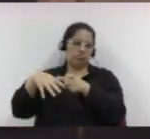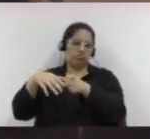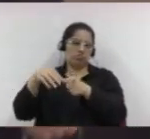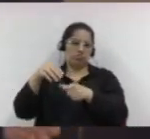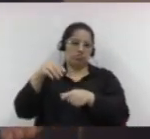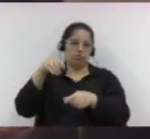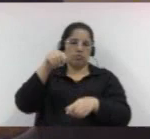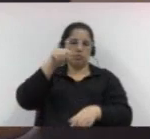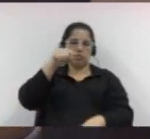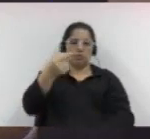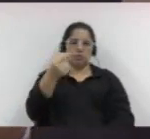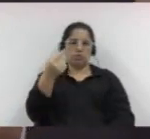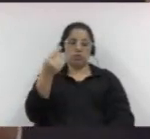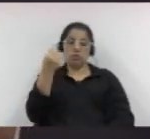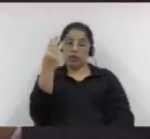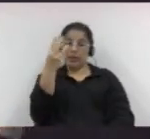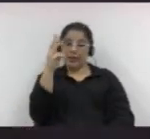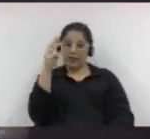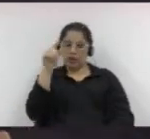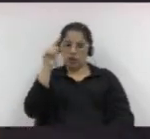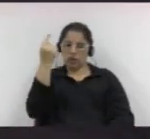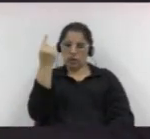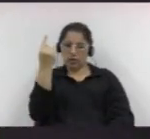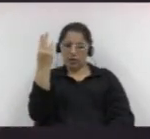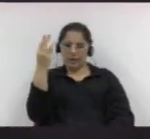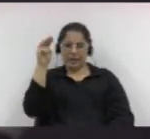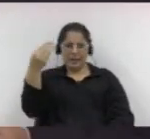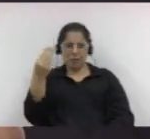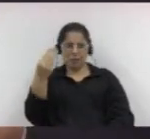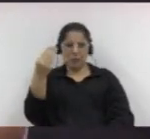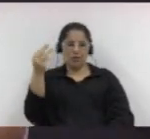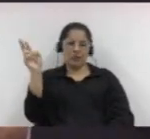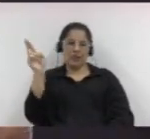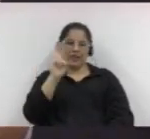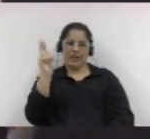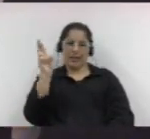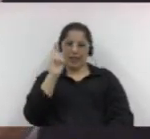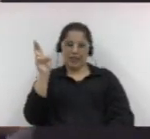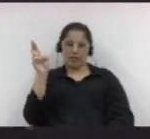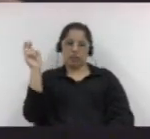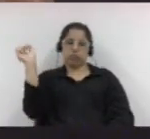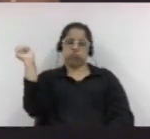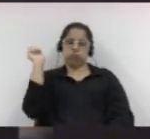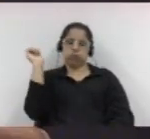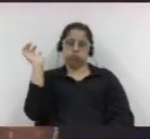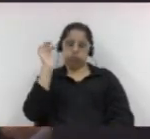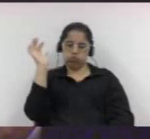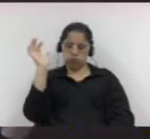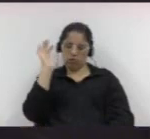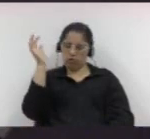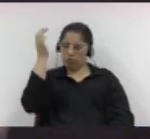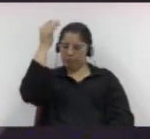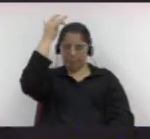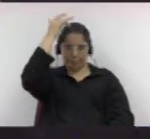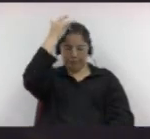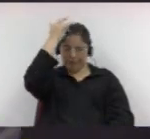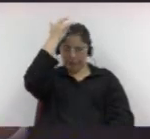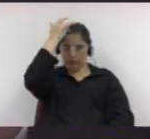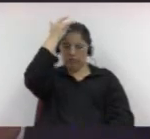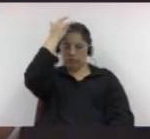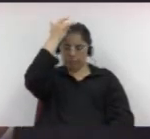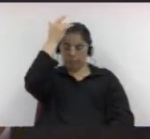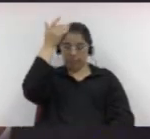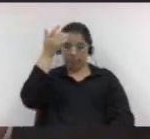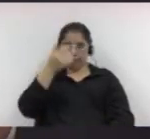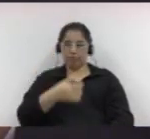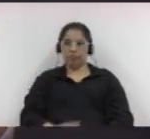reais. Fica aqui a minha indignação. Soterrar a esse aeroporto, para mim, é um absurdo. Eu quero deixar bem